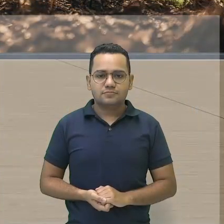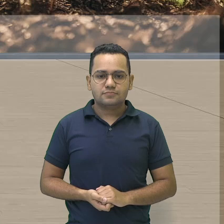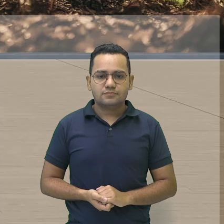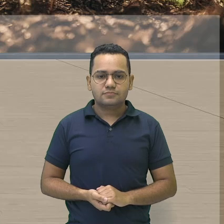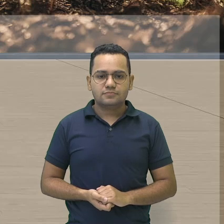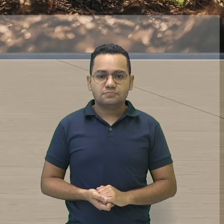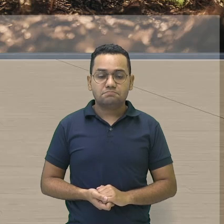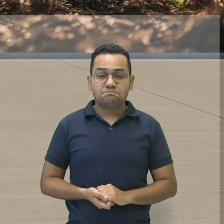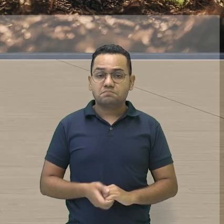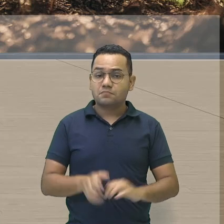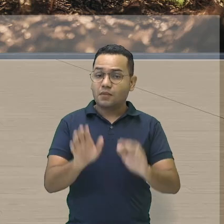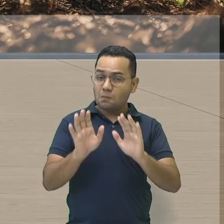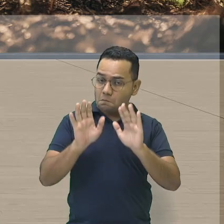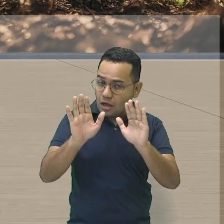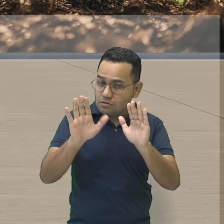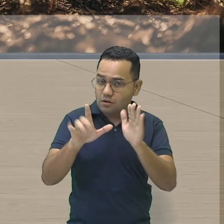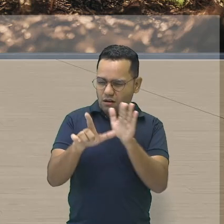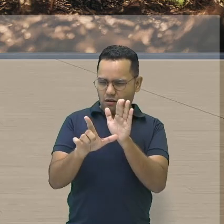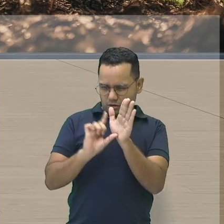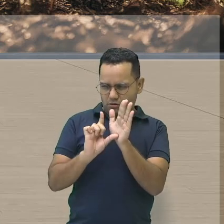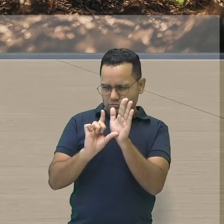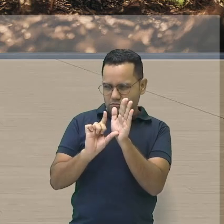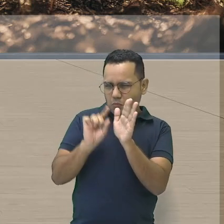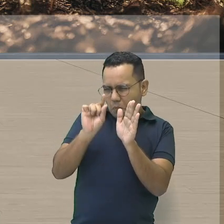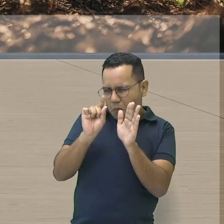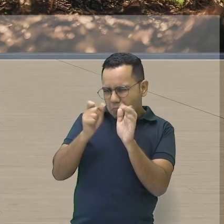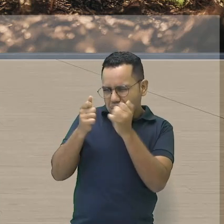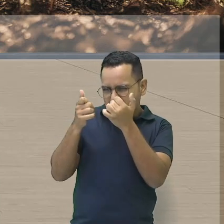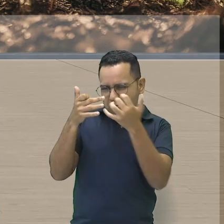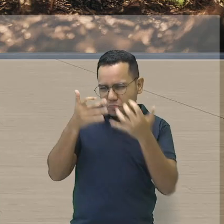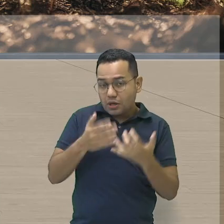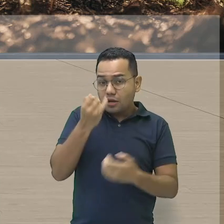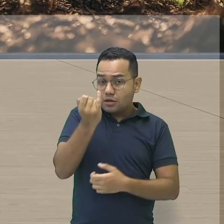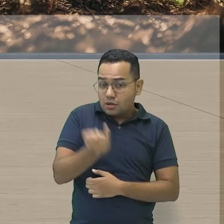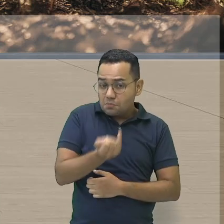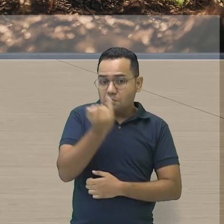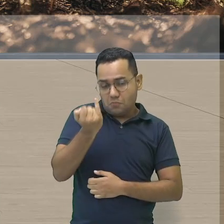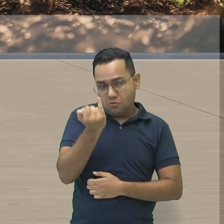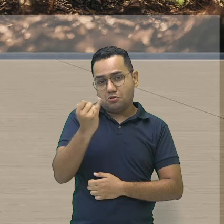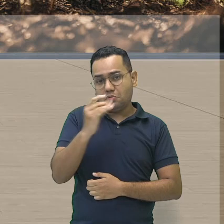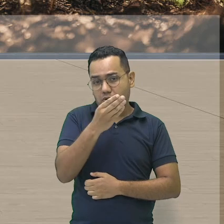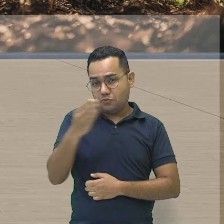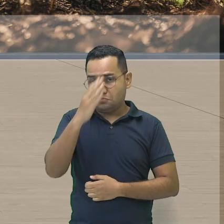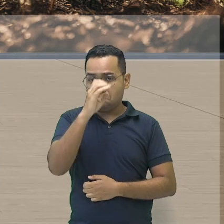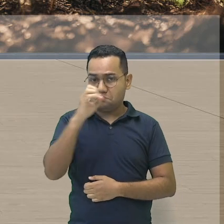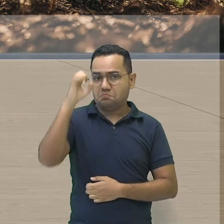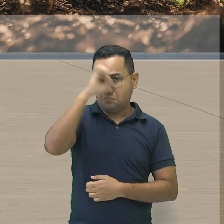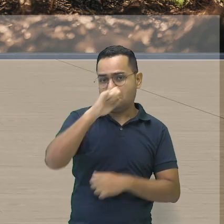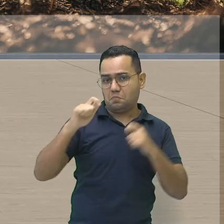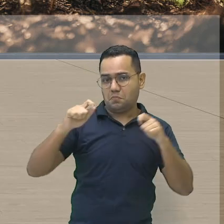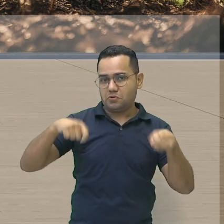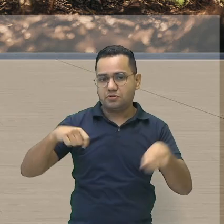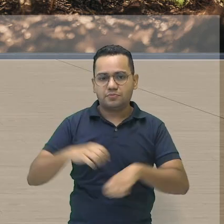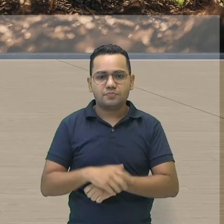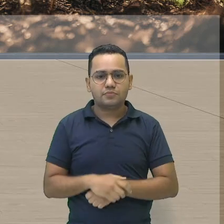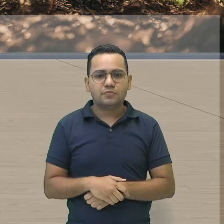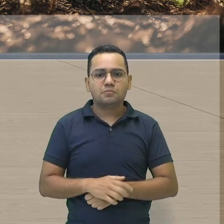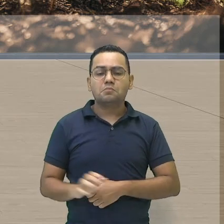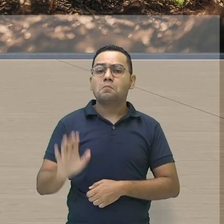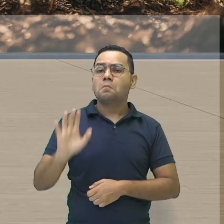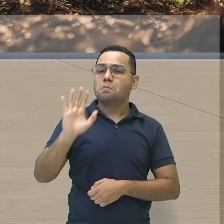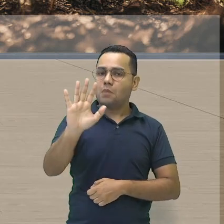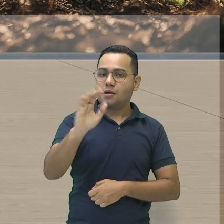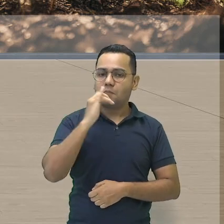Bem, antes de começar essa aula de revisão, eu gostaria de enfatizar um ponto que eu considero importante aqui para vocês. Olha, todos